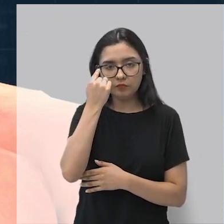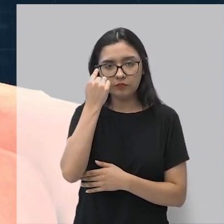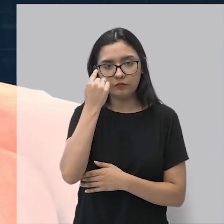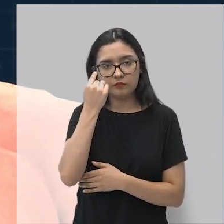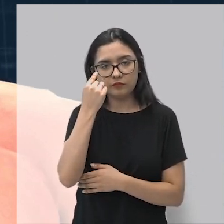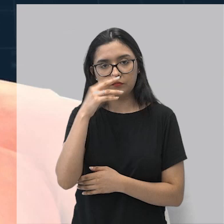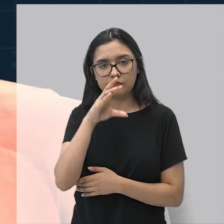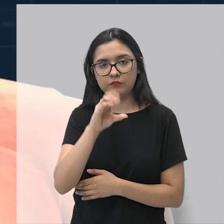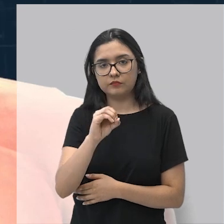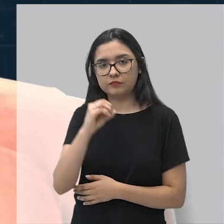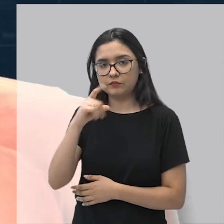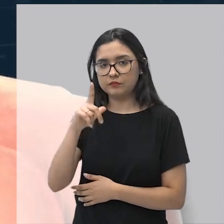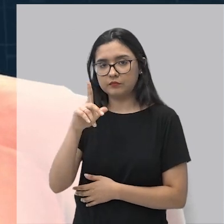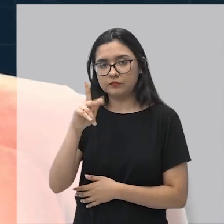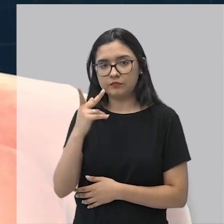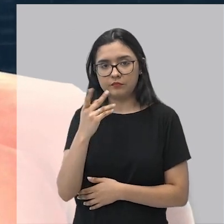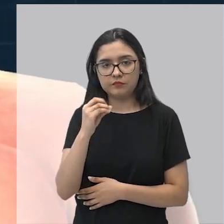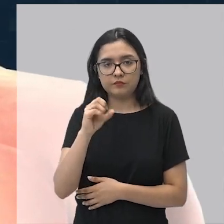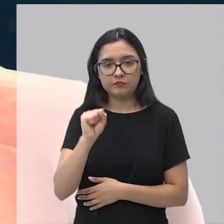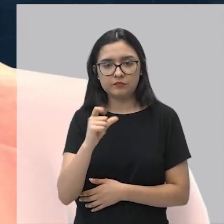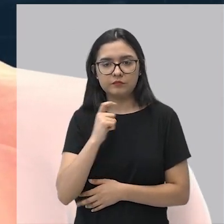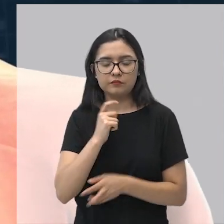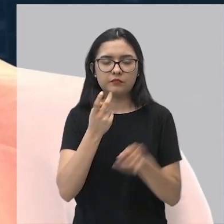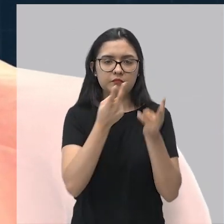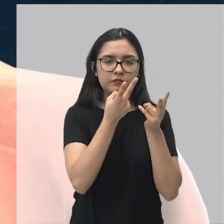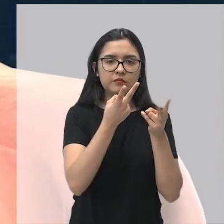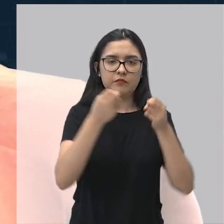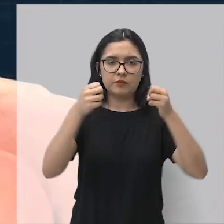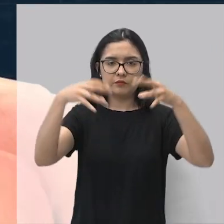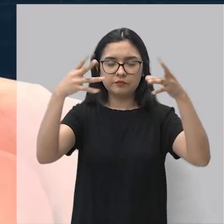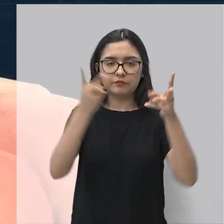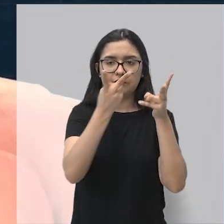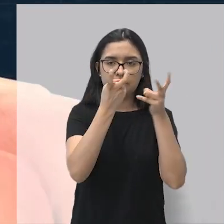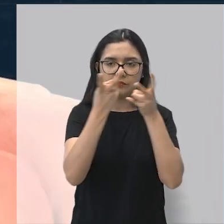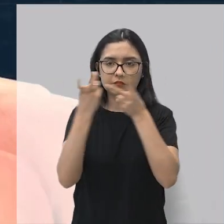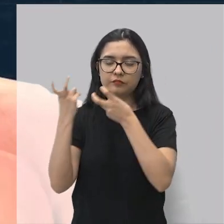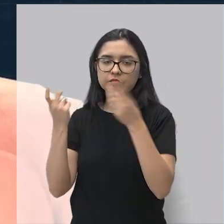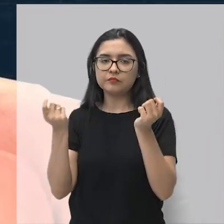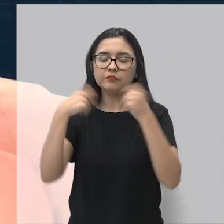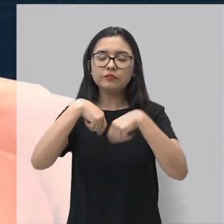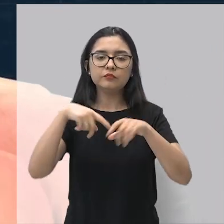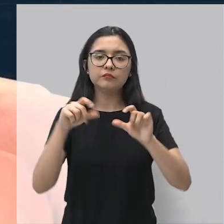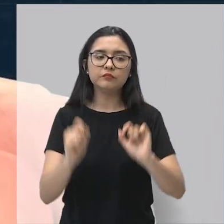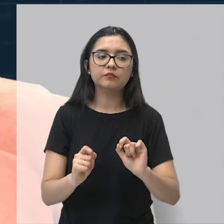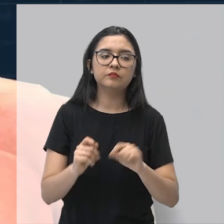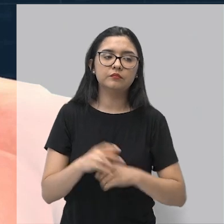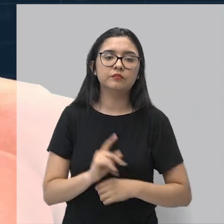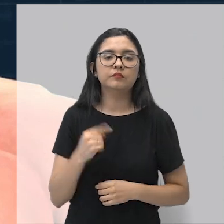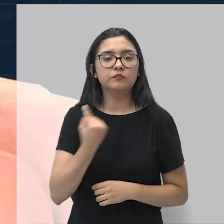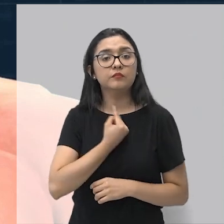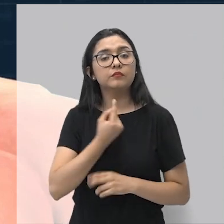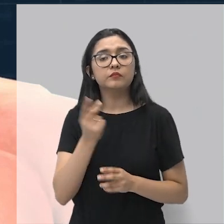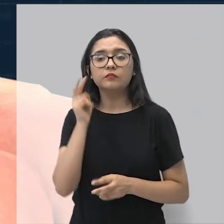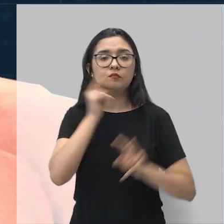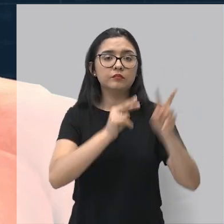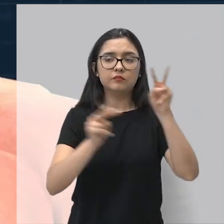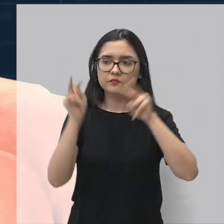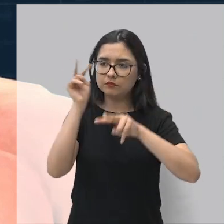Os olhos, eles detectam a luz e permitem nos ver.